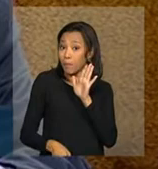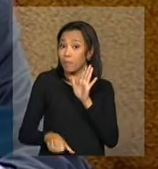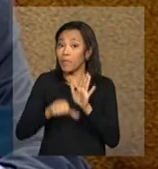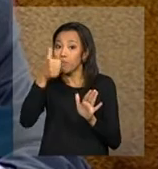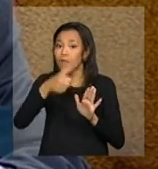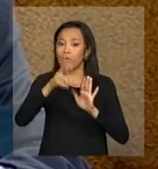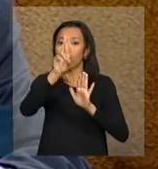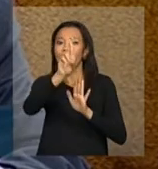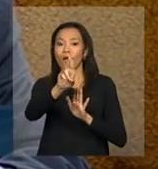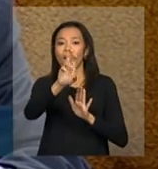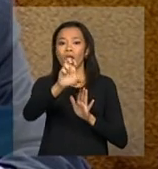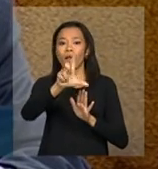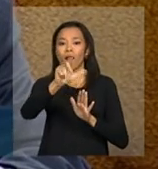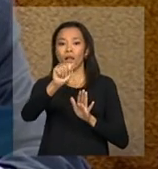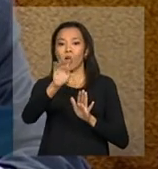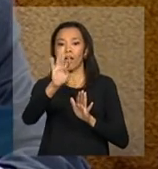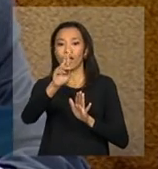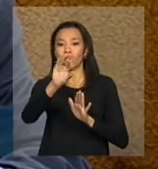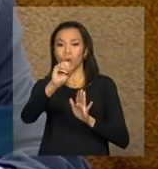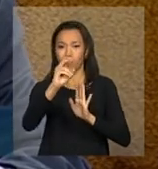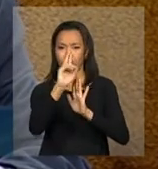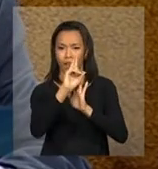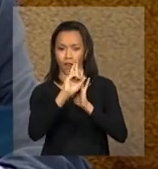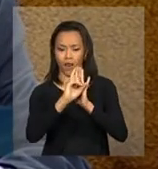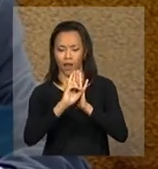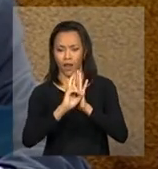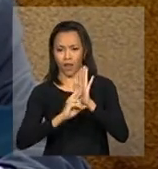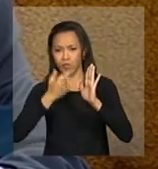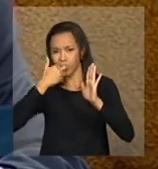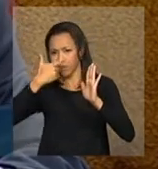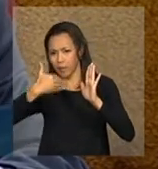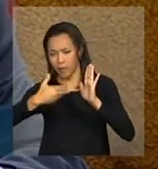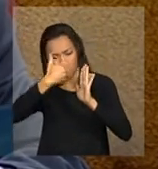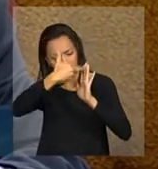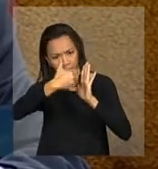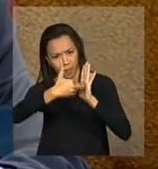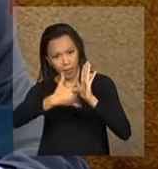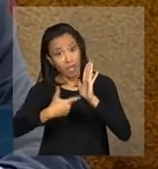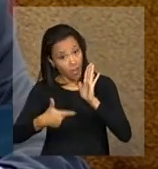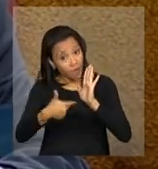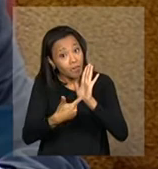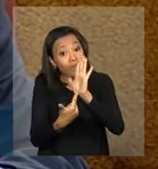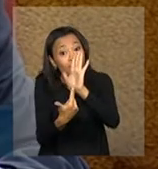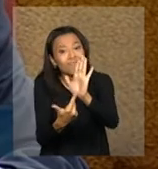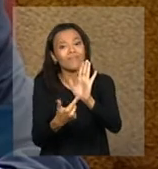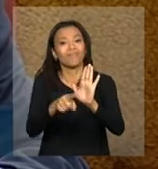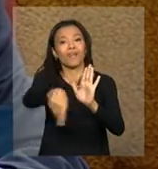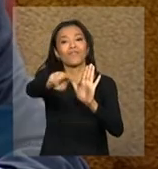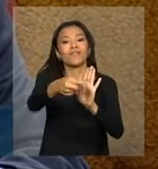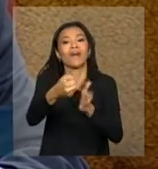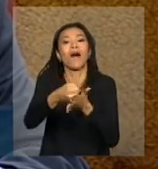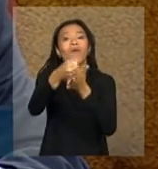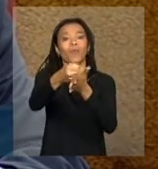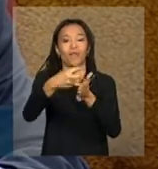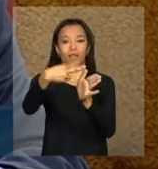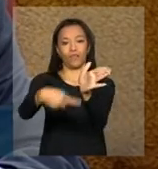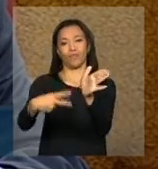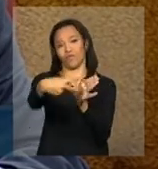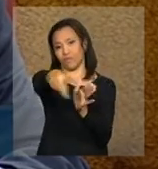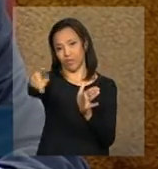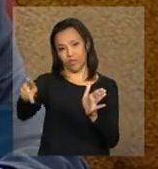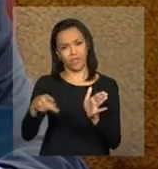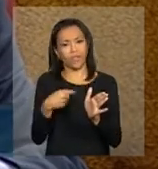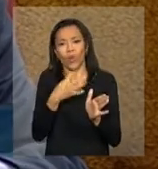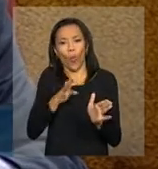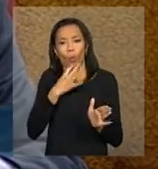estão agrupadas por órgãos, e é isso que está sendo oferecido aqui para vocês como uma leitura de apoio para aqueles que não têm